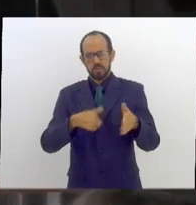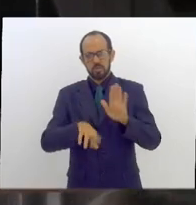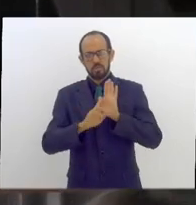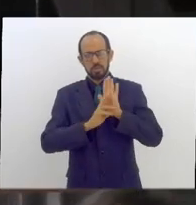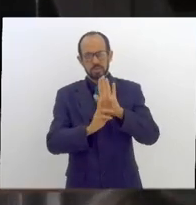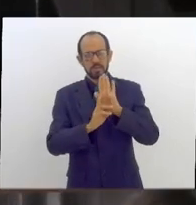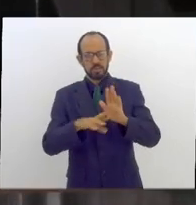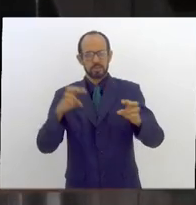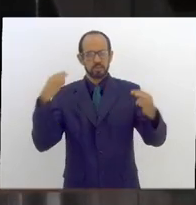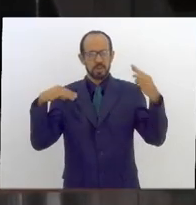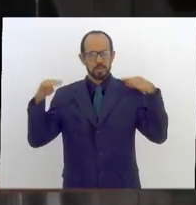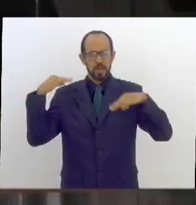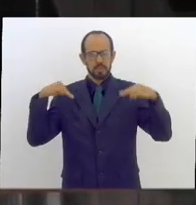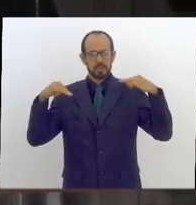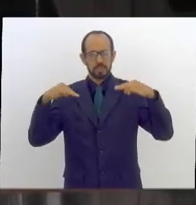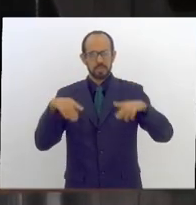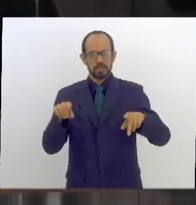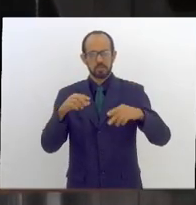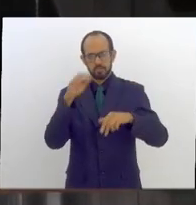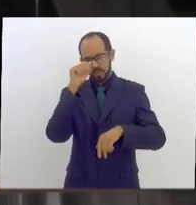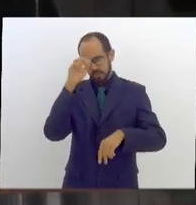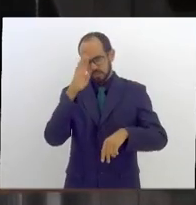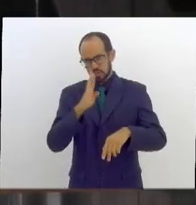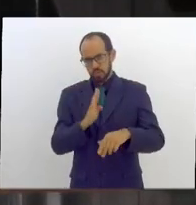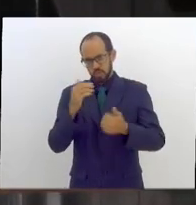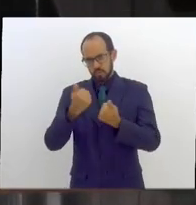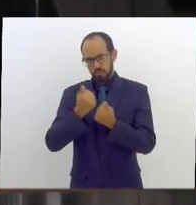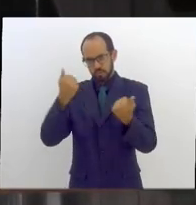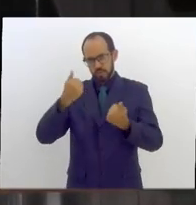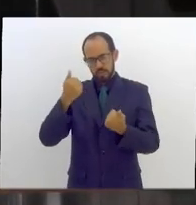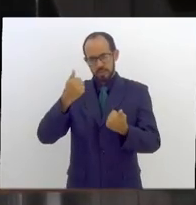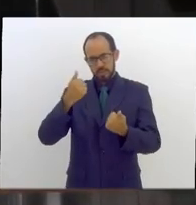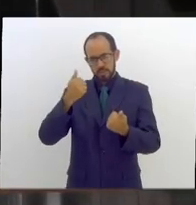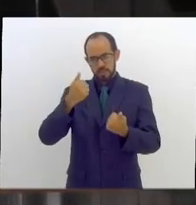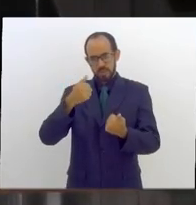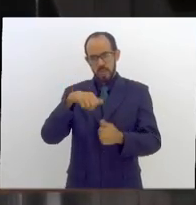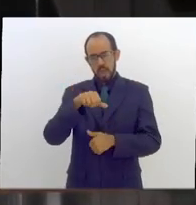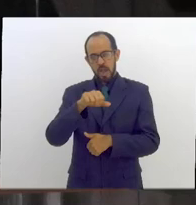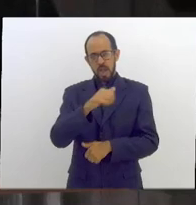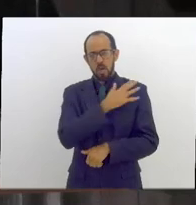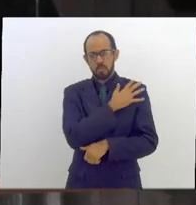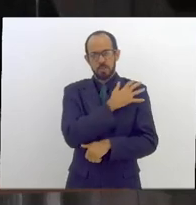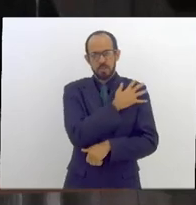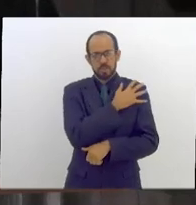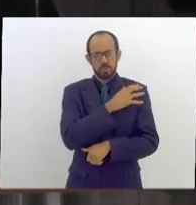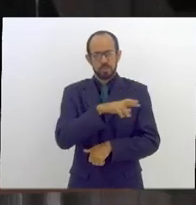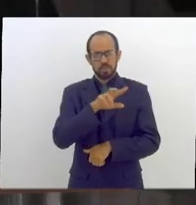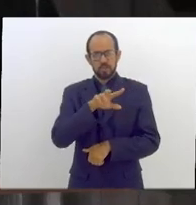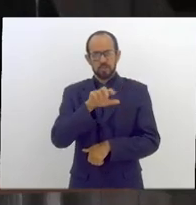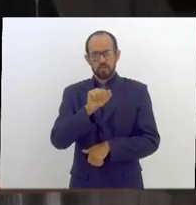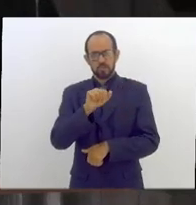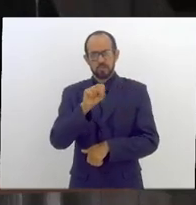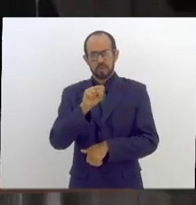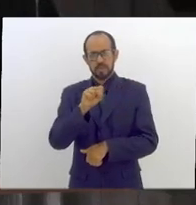do Brasil, que é o vice-almirante Vasques, nosso